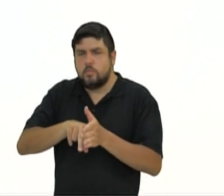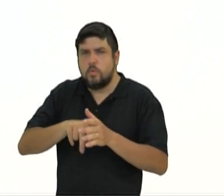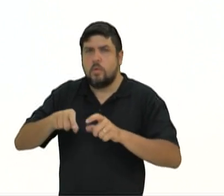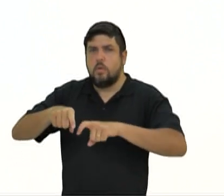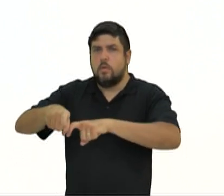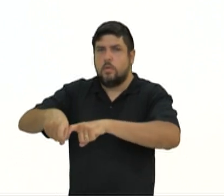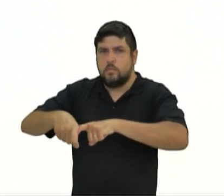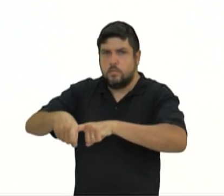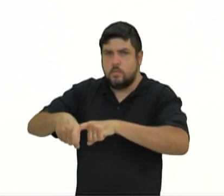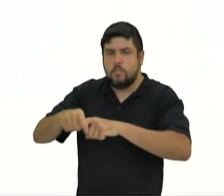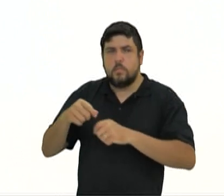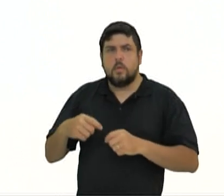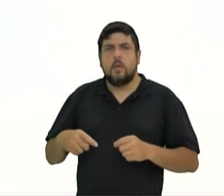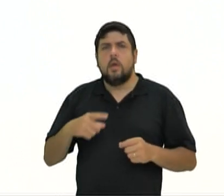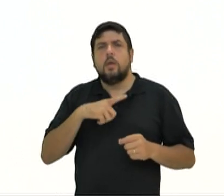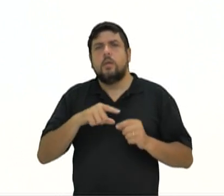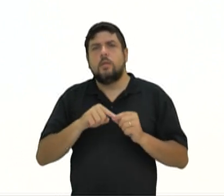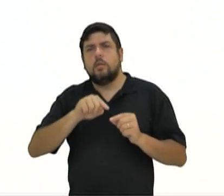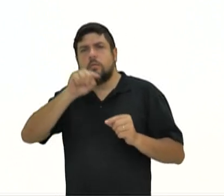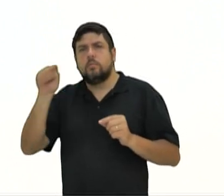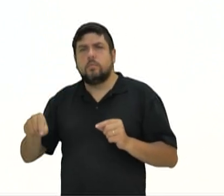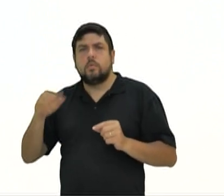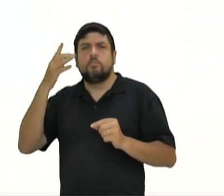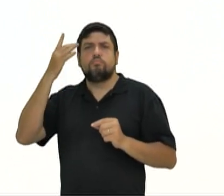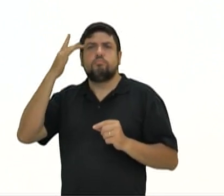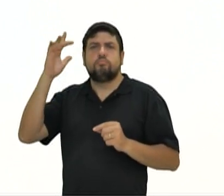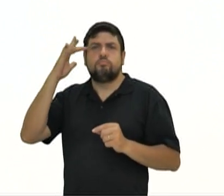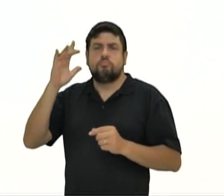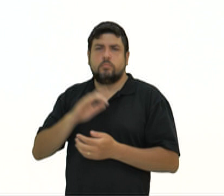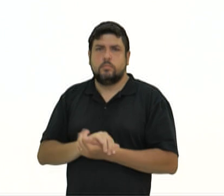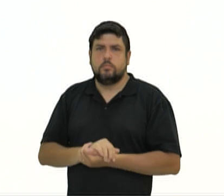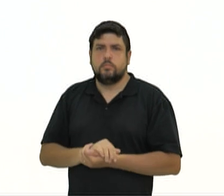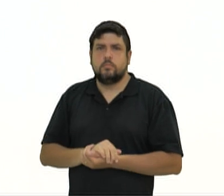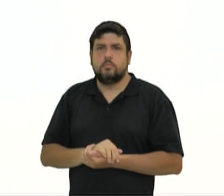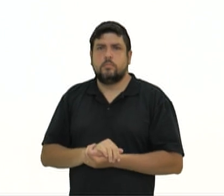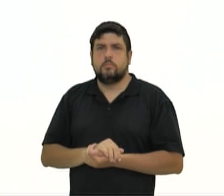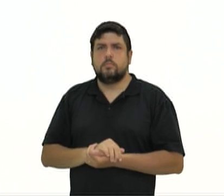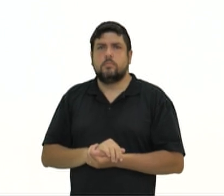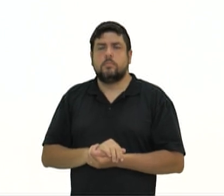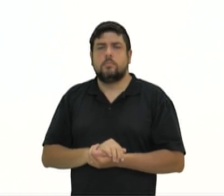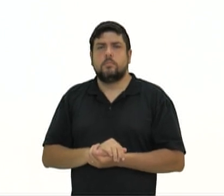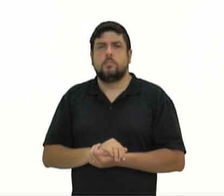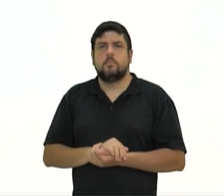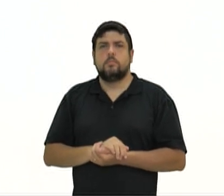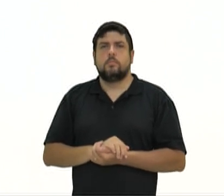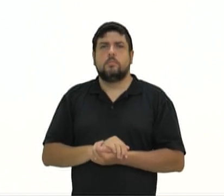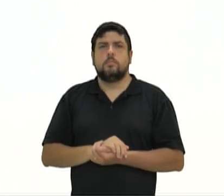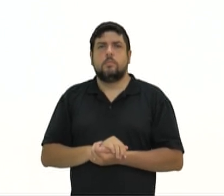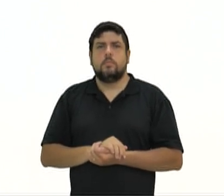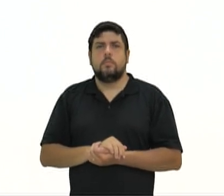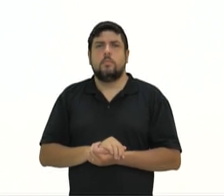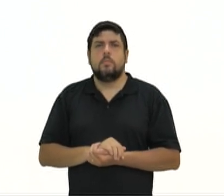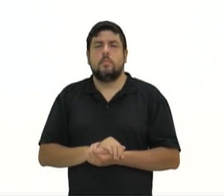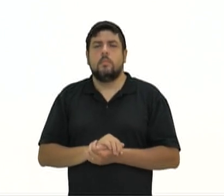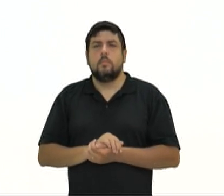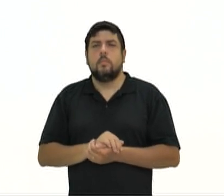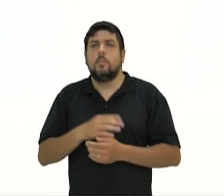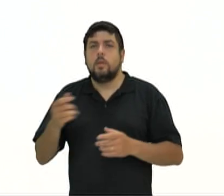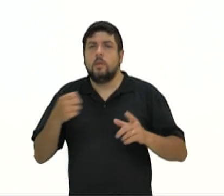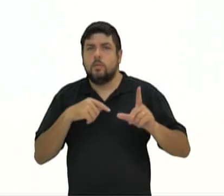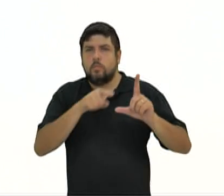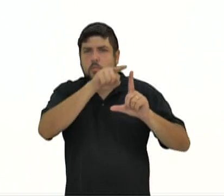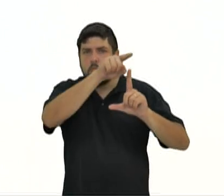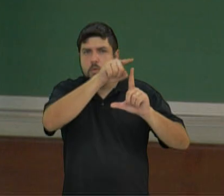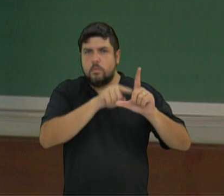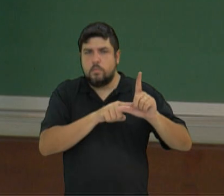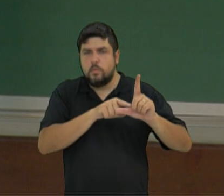e ainda tem aquele que não definiu, né? Estou indeciso, não sei o que fazer. E aqui na minha vertical